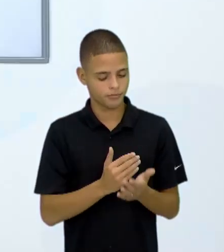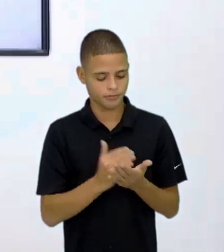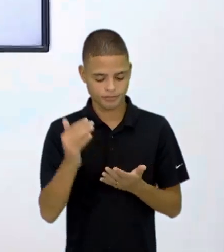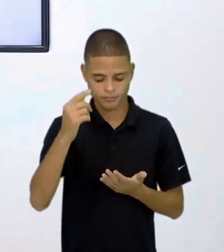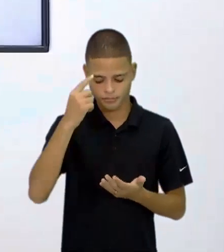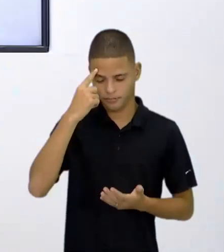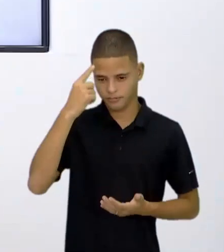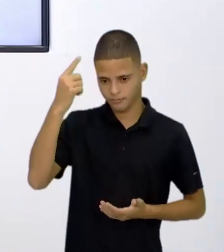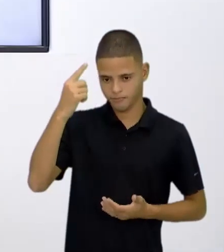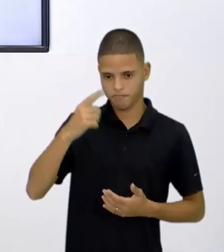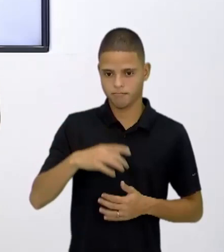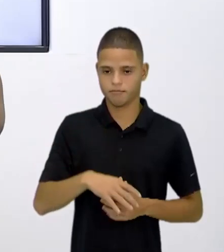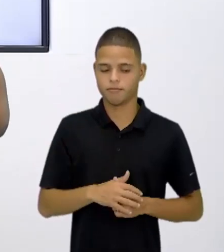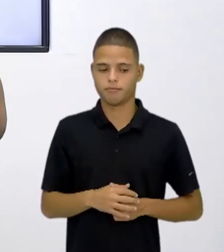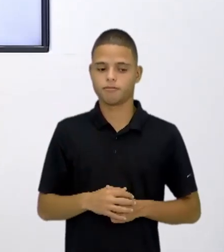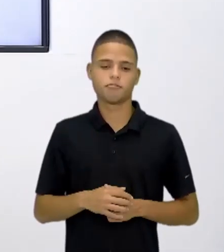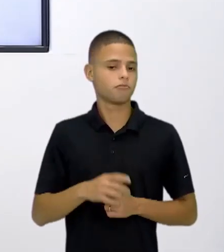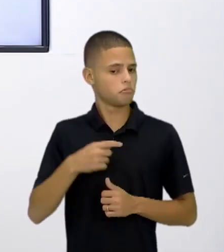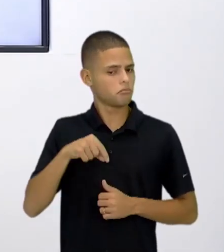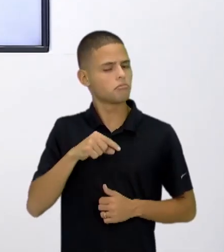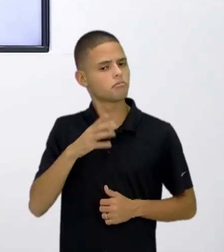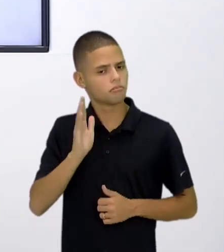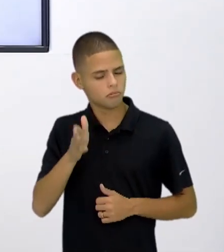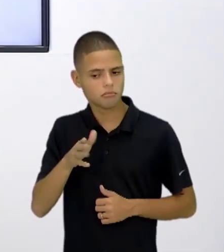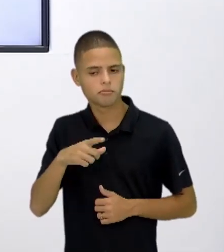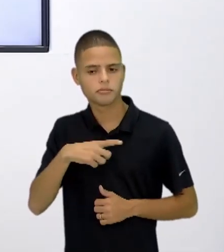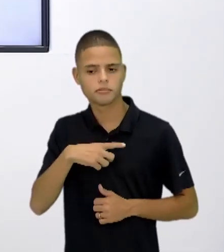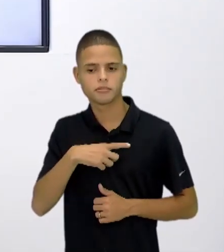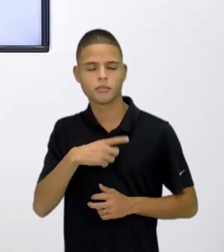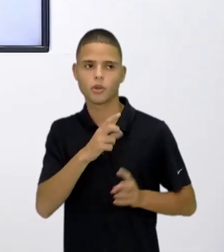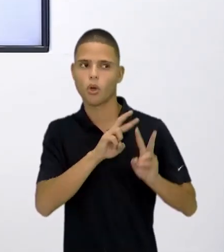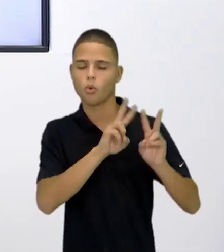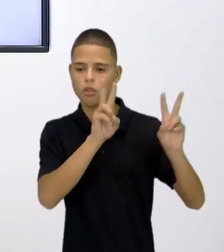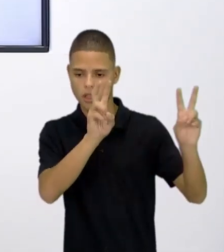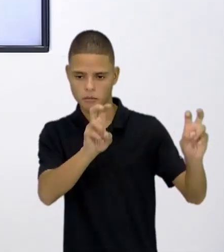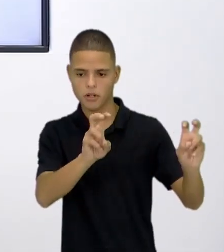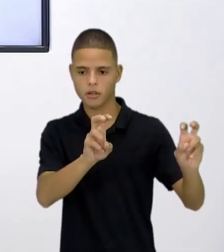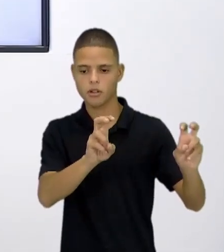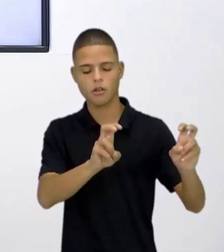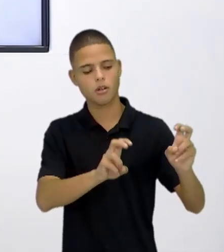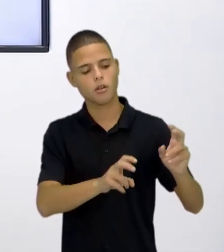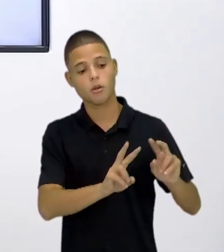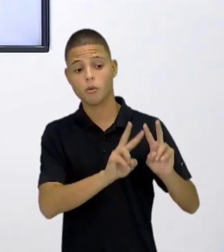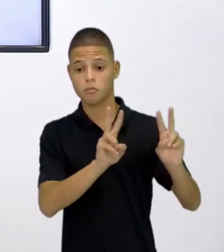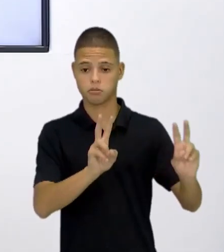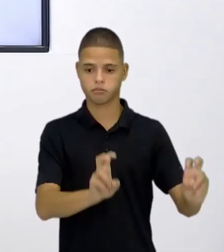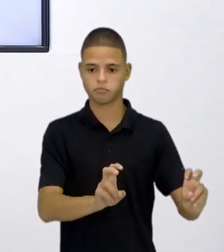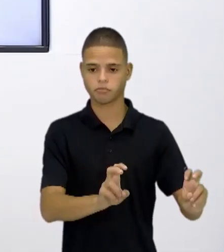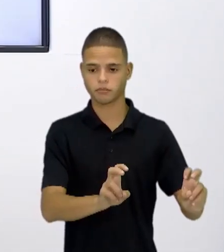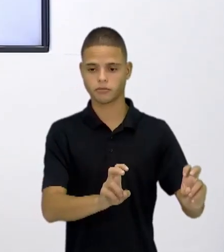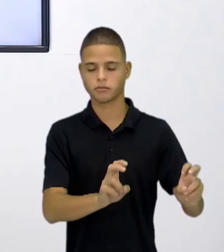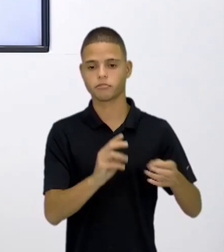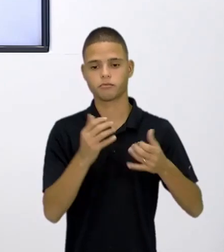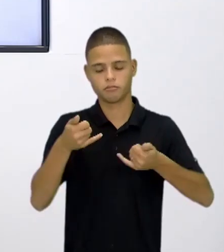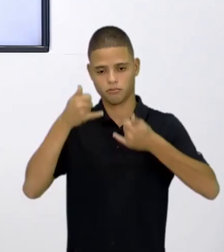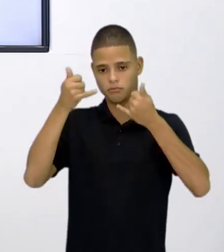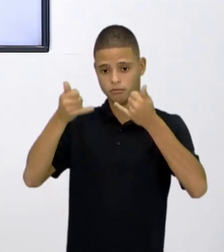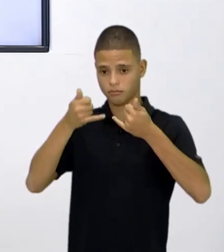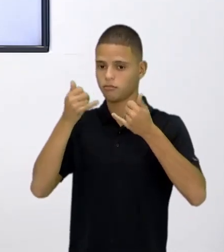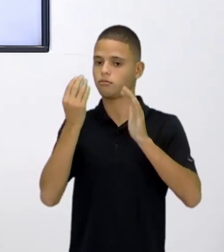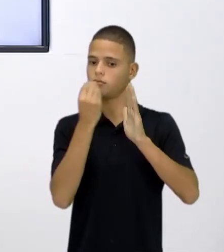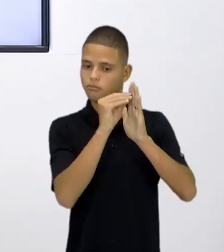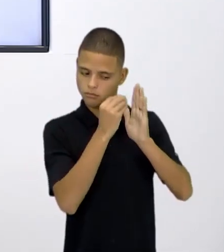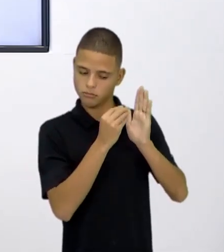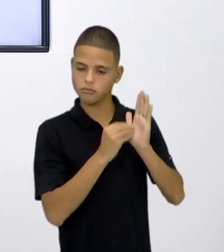seguinte. Nós já temos aí, então, o título, o subtítulo, as informações